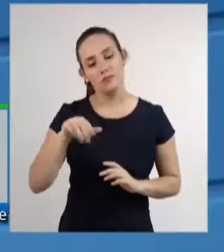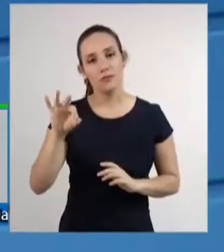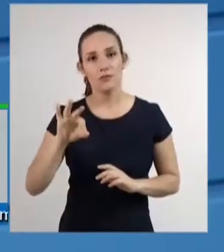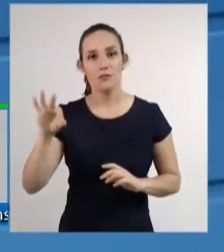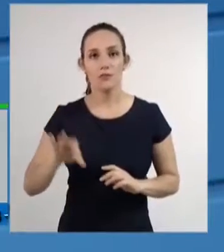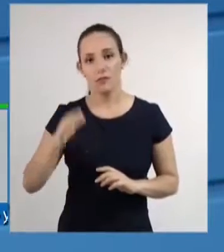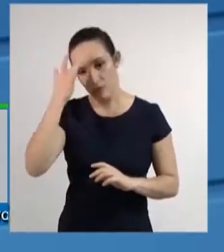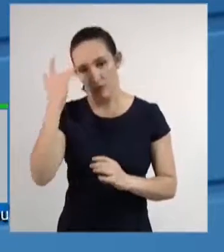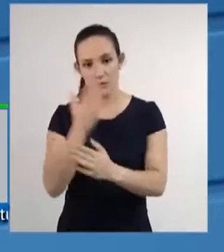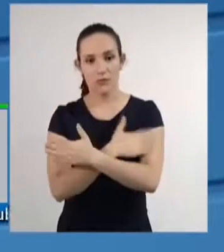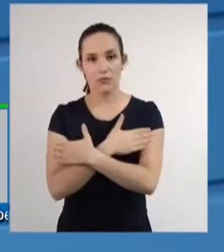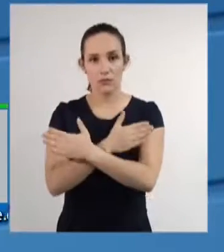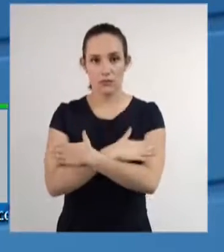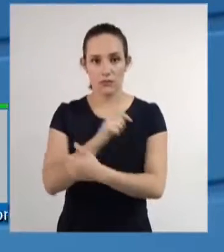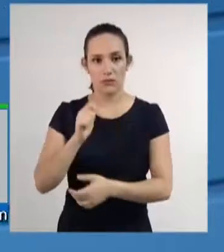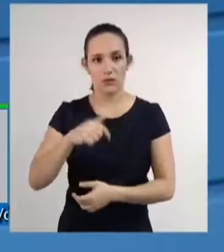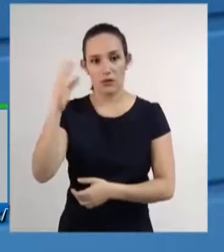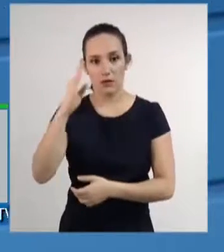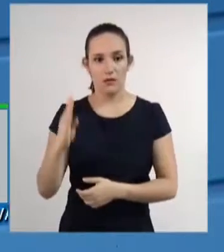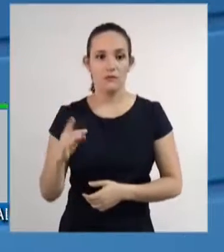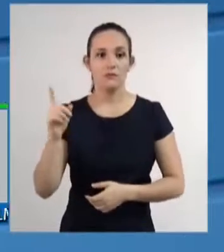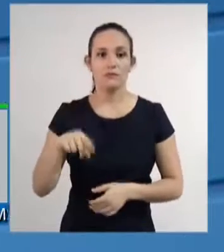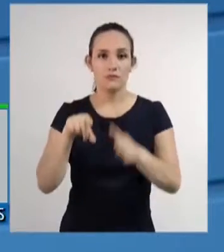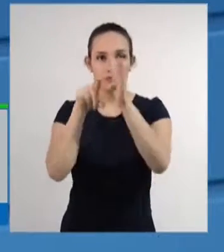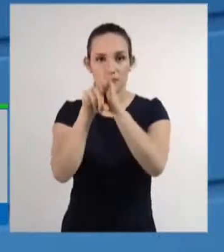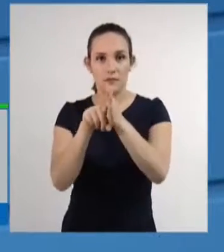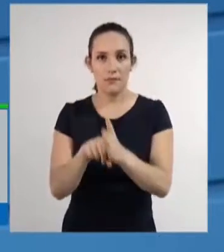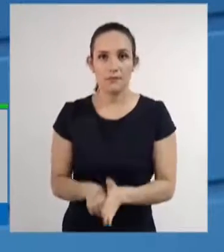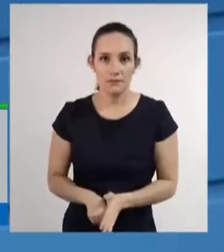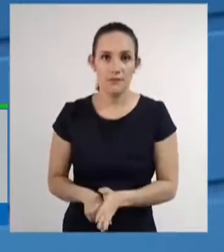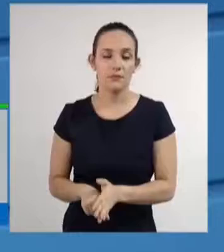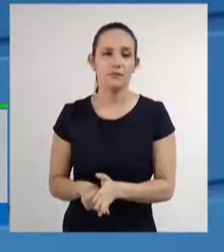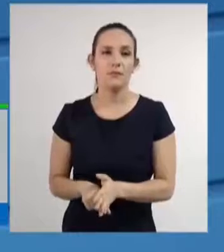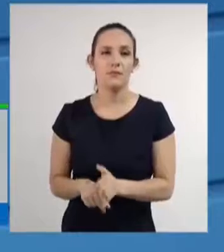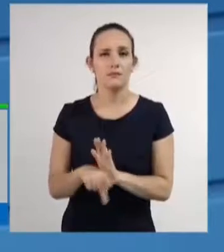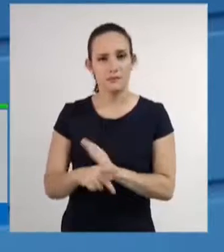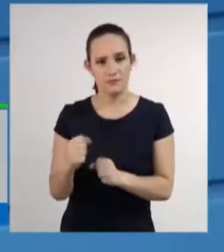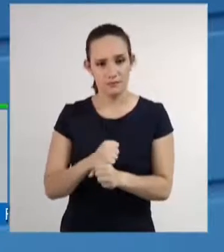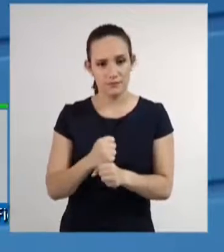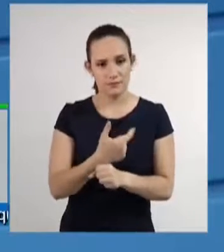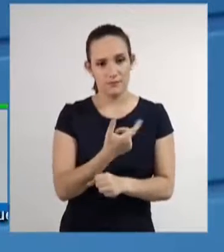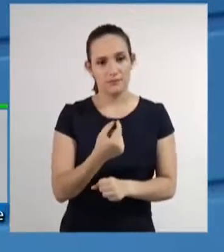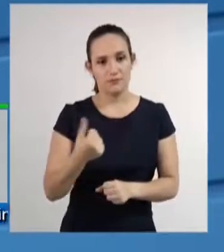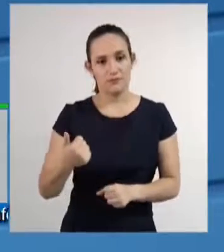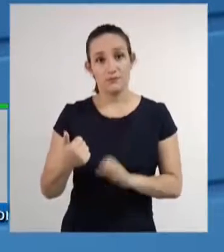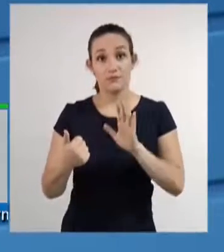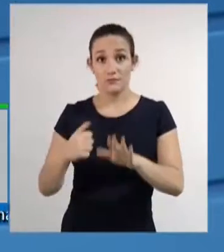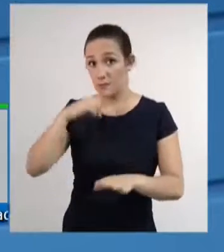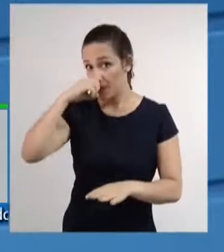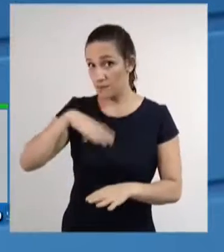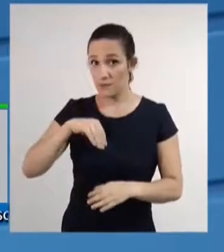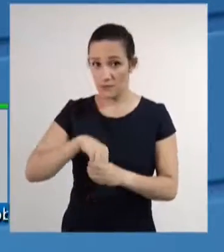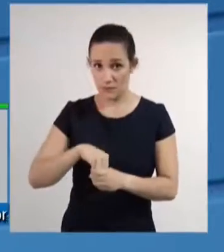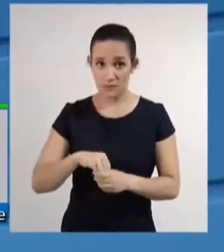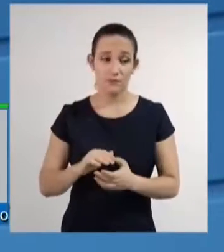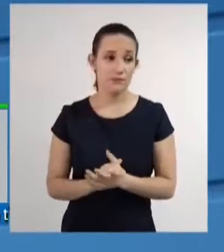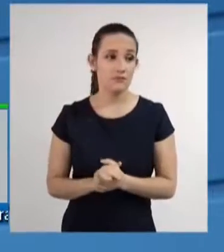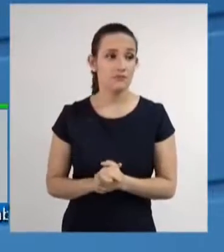de desempregados no Brasil. São dados de uma pesquisa de 2001. A violência entre os